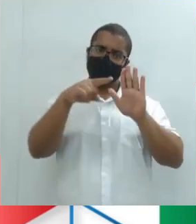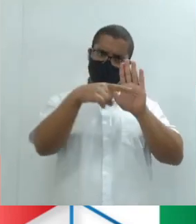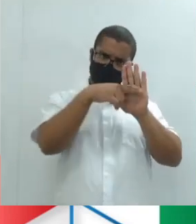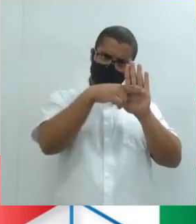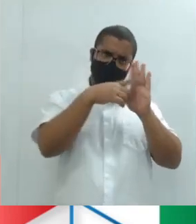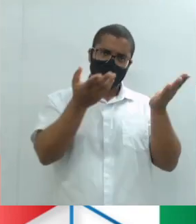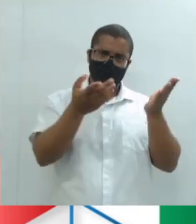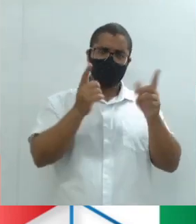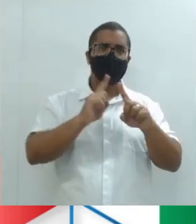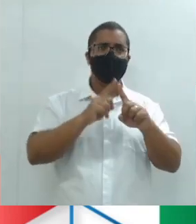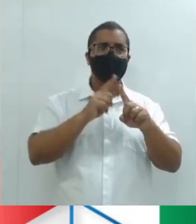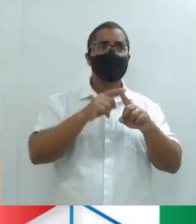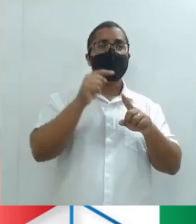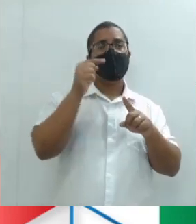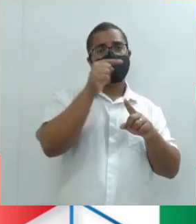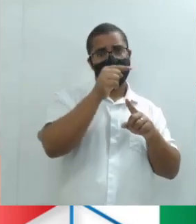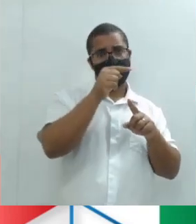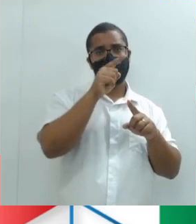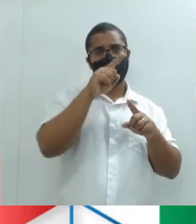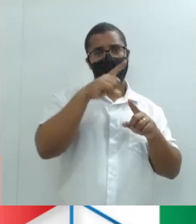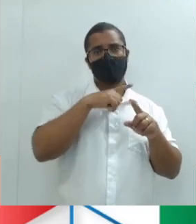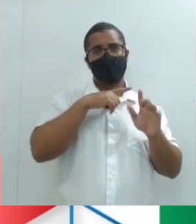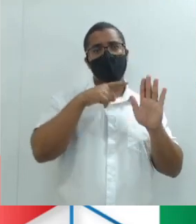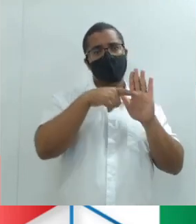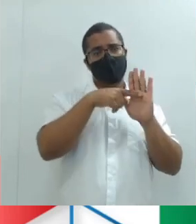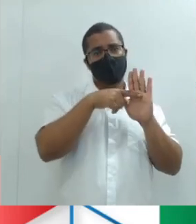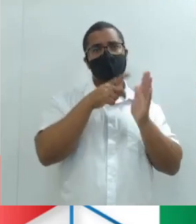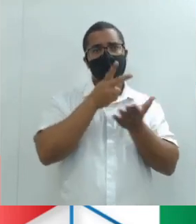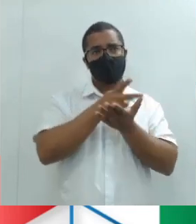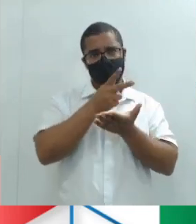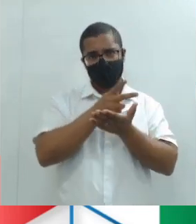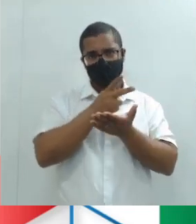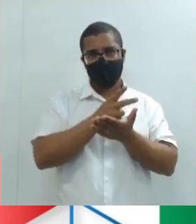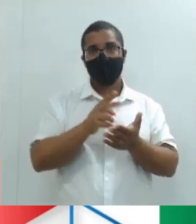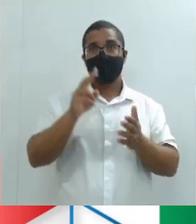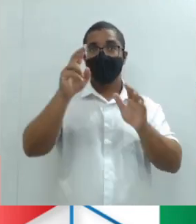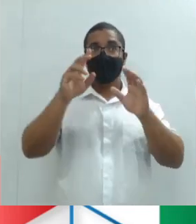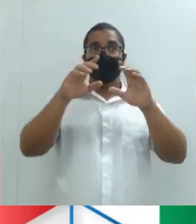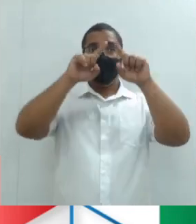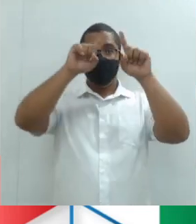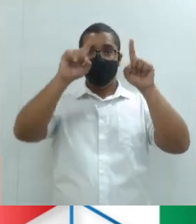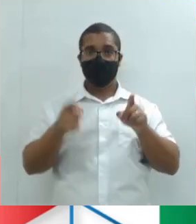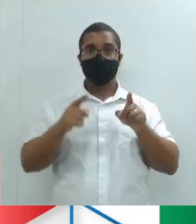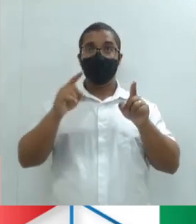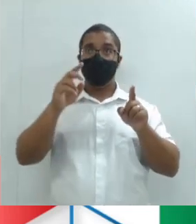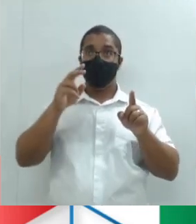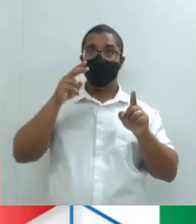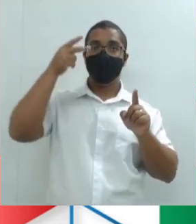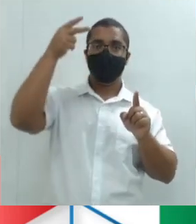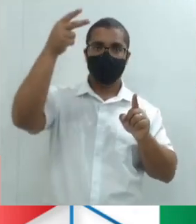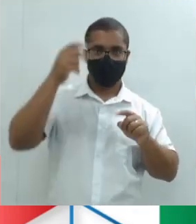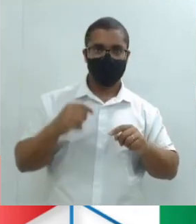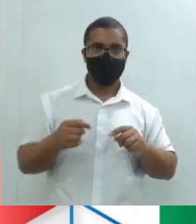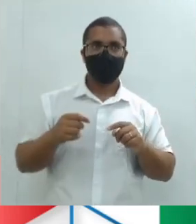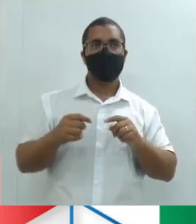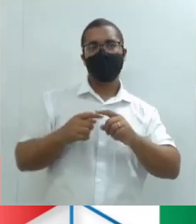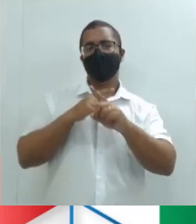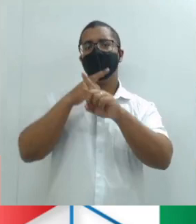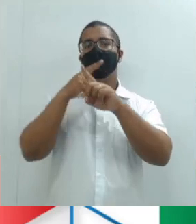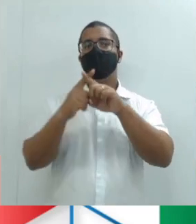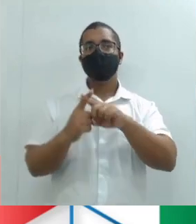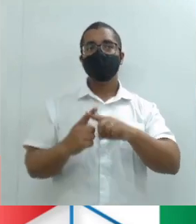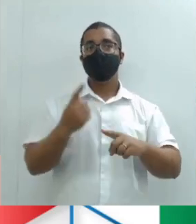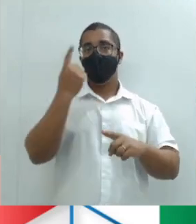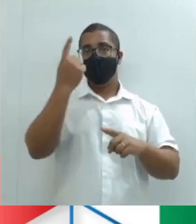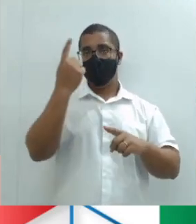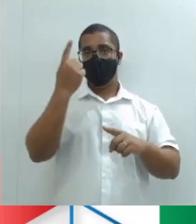porque o menos está negativo, tá? Por enquanto. E elevá-lo ao quadrado, tá aí a fração. E vou multiplicar por